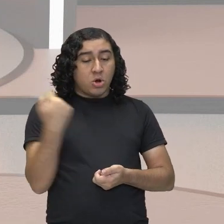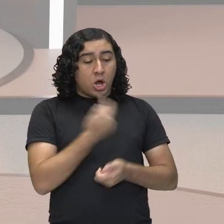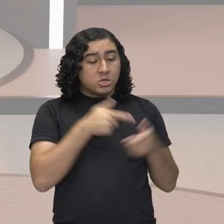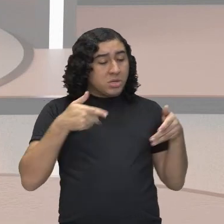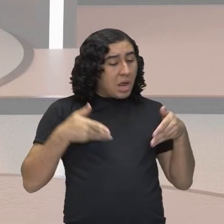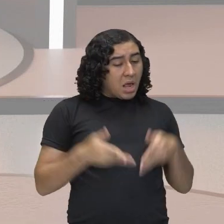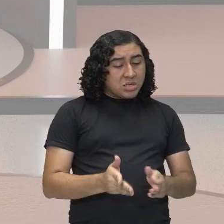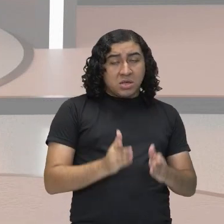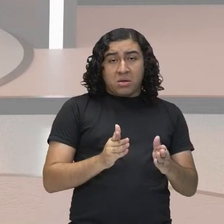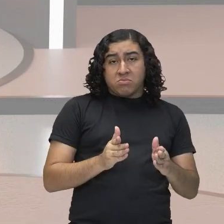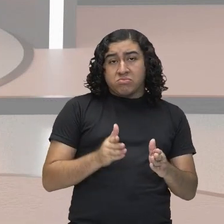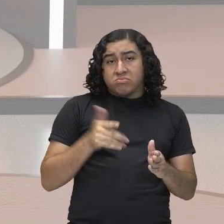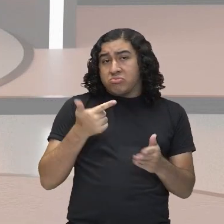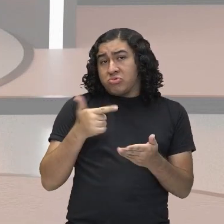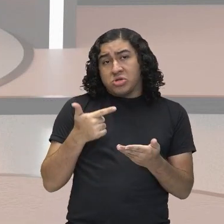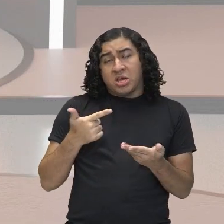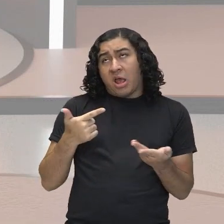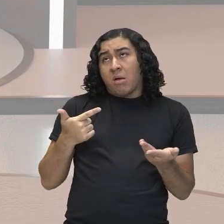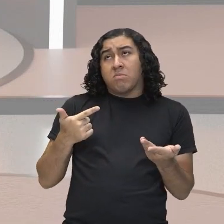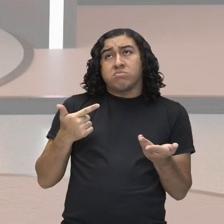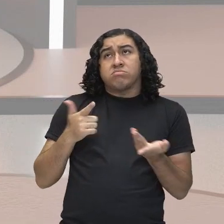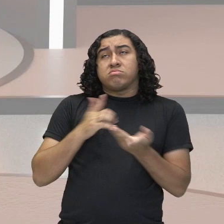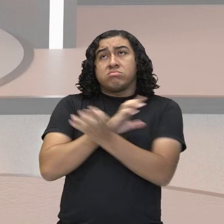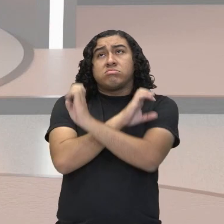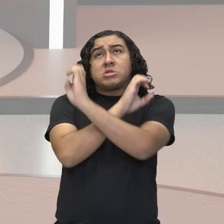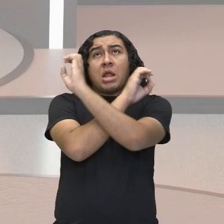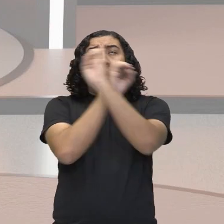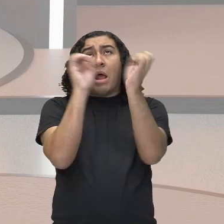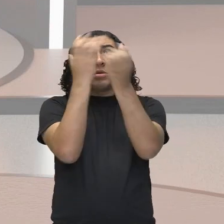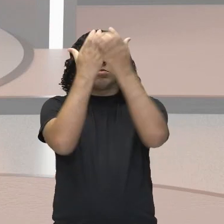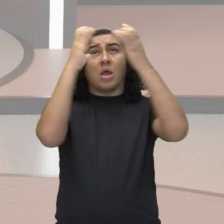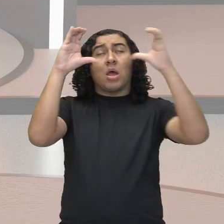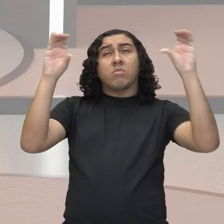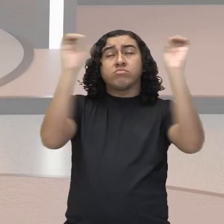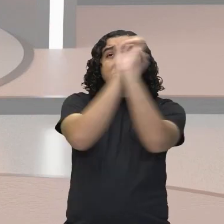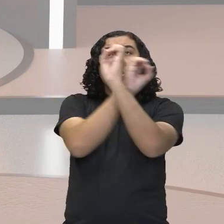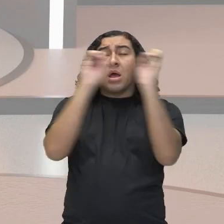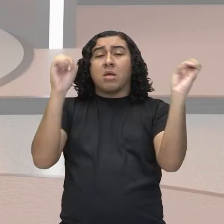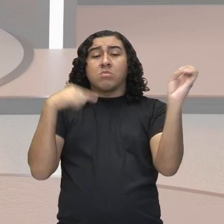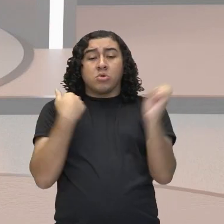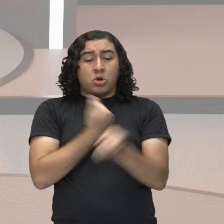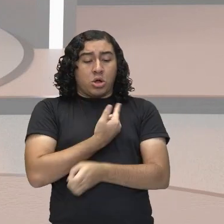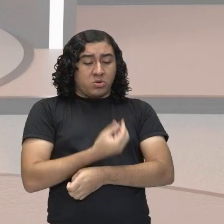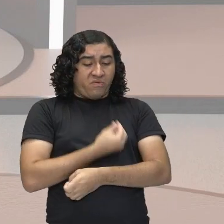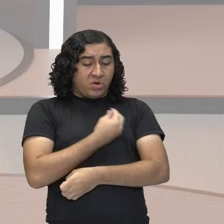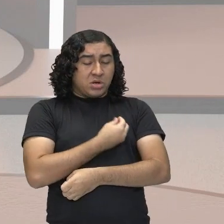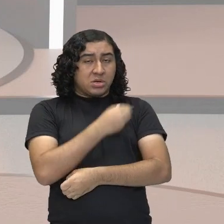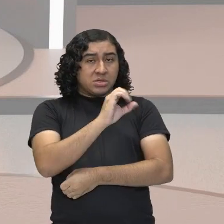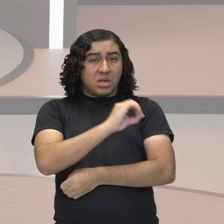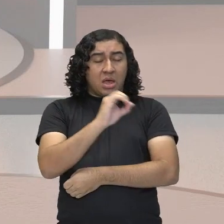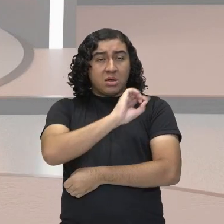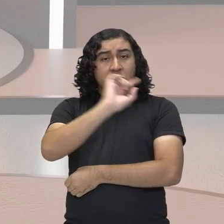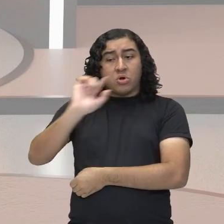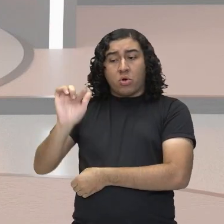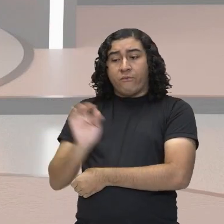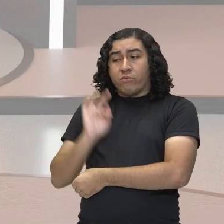né? Não existia nada, nós viemos do nada, nós somos nada e nós vamos para o